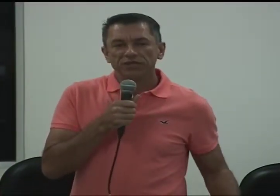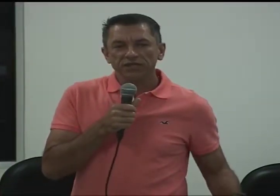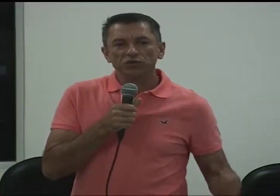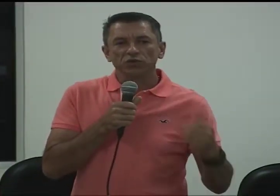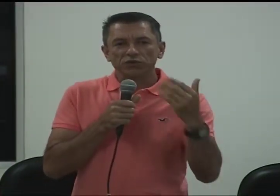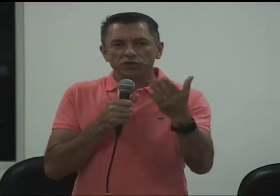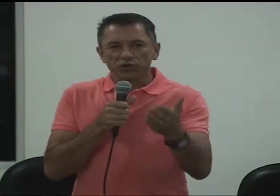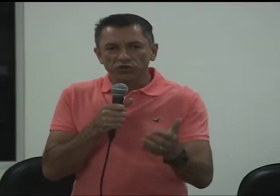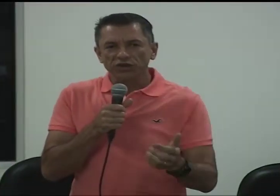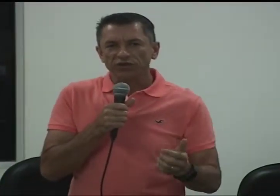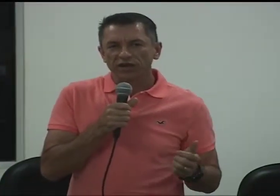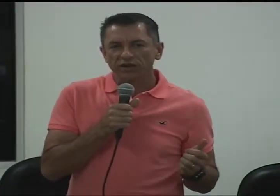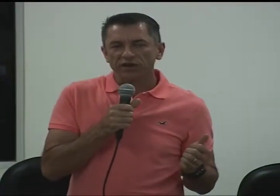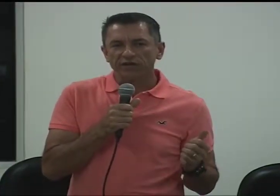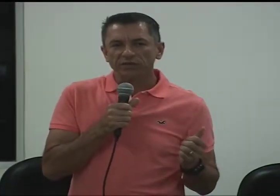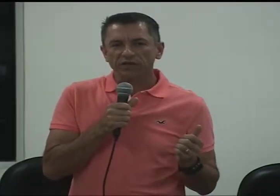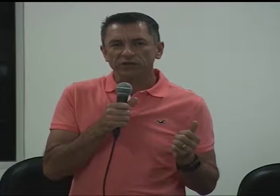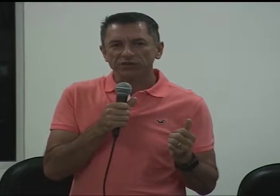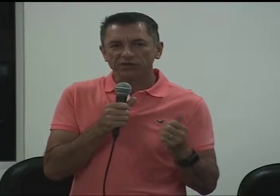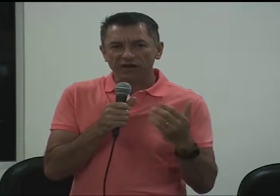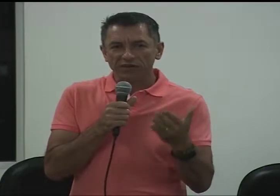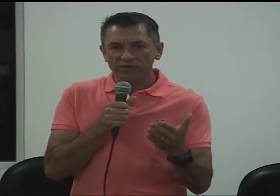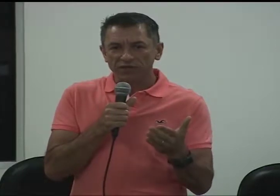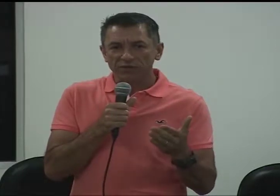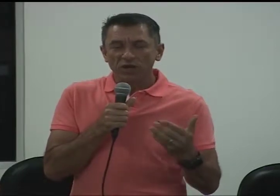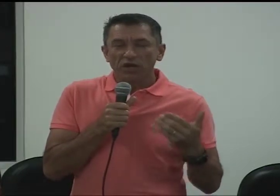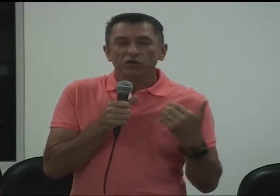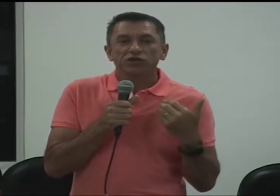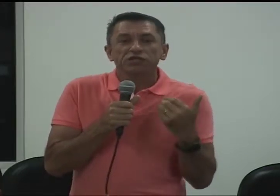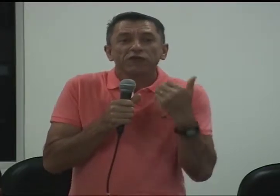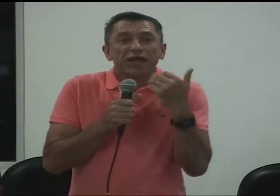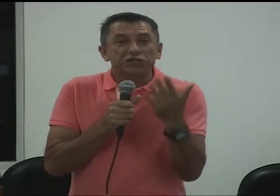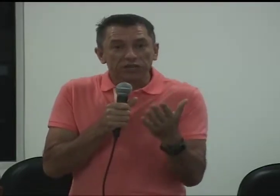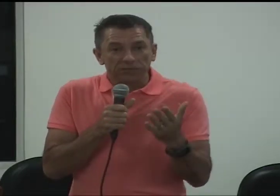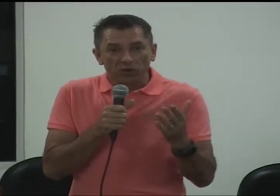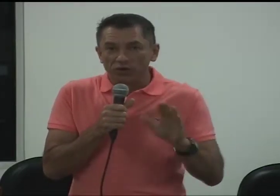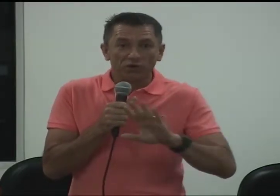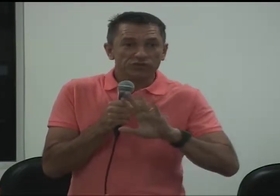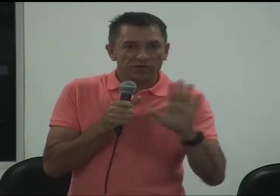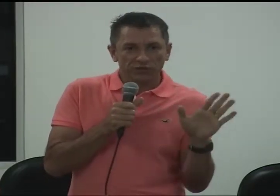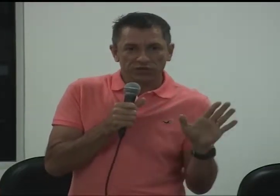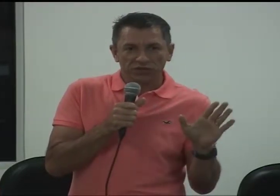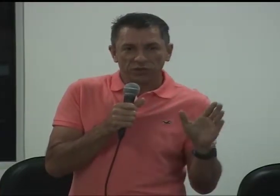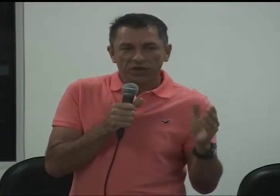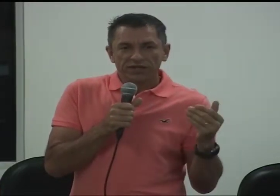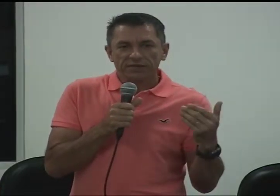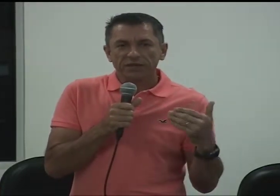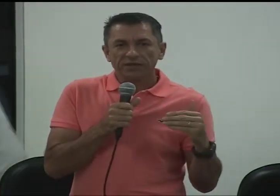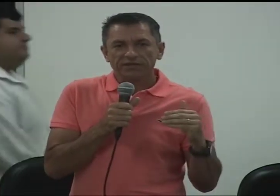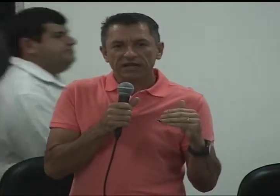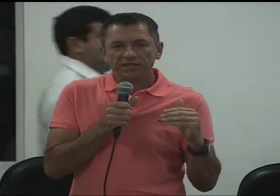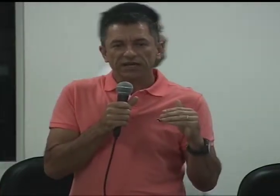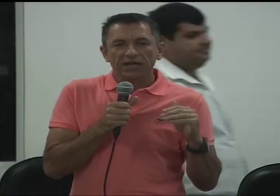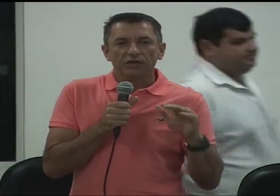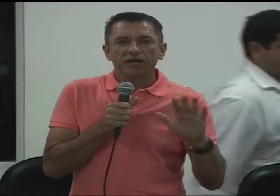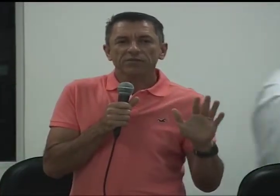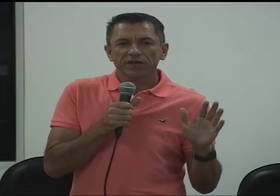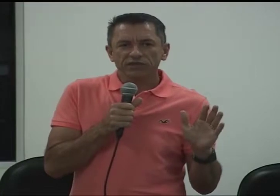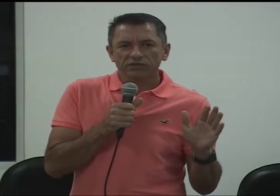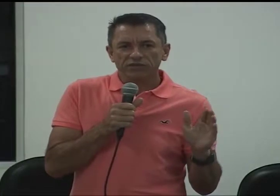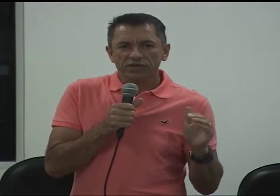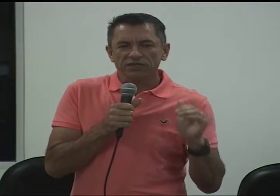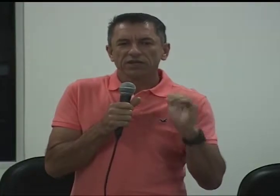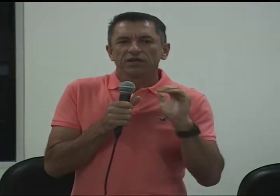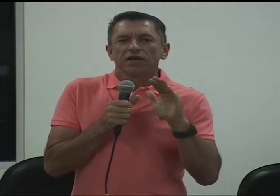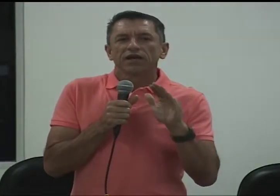seu pedido, do pastor Newton, que vem aí com requerimento pedindo há vários tempos, não sei se foi atípico, Semana passada, eu até lembrei